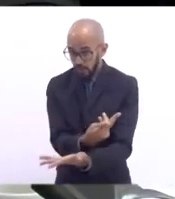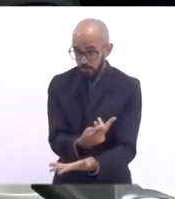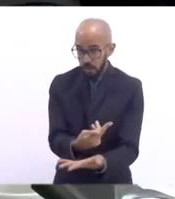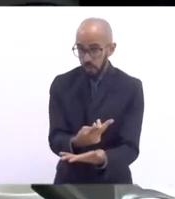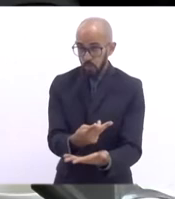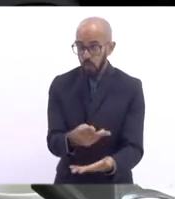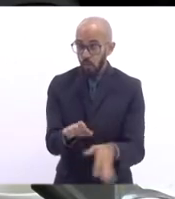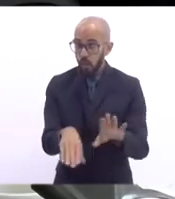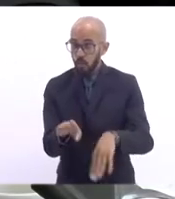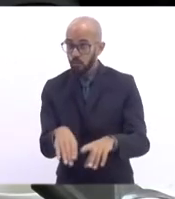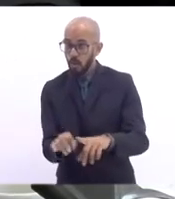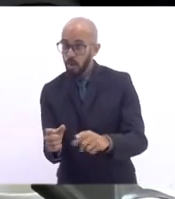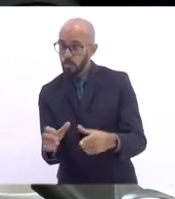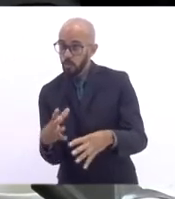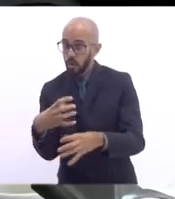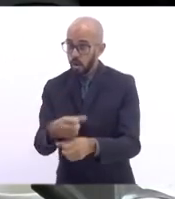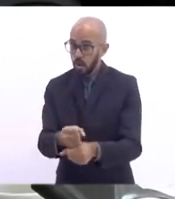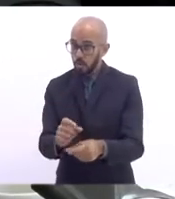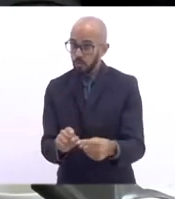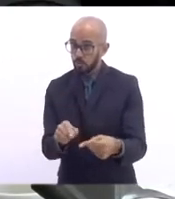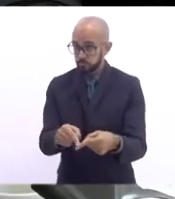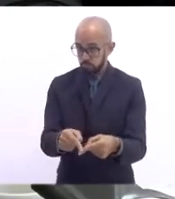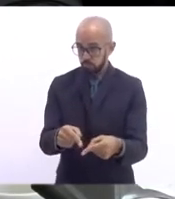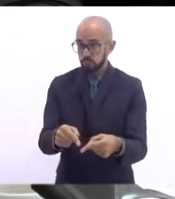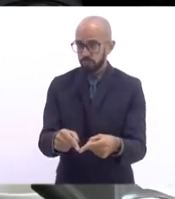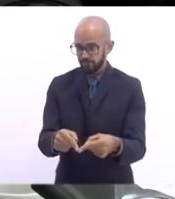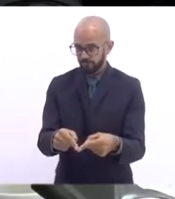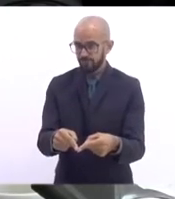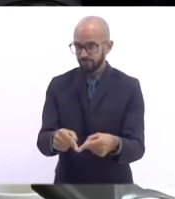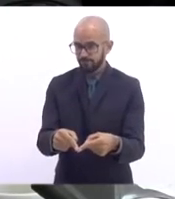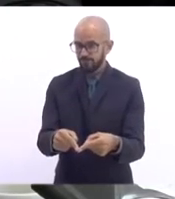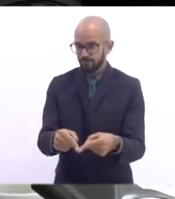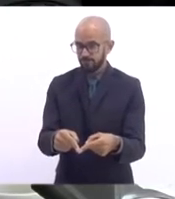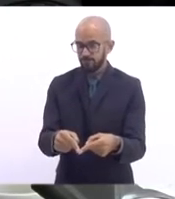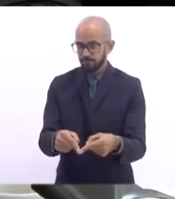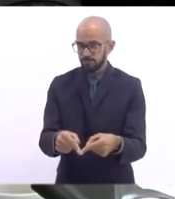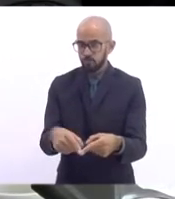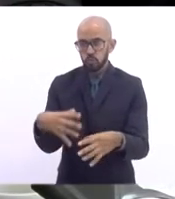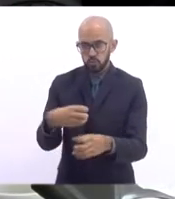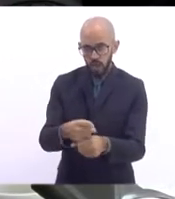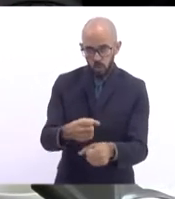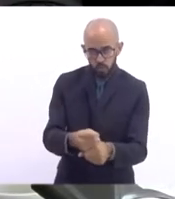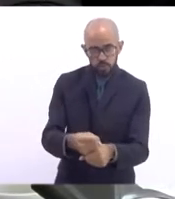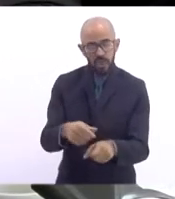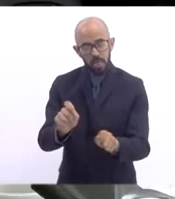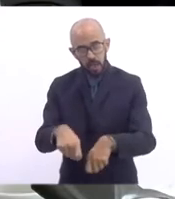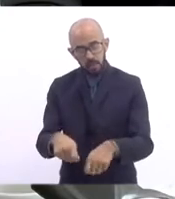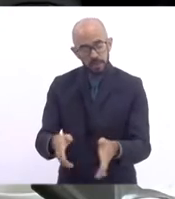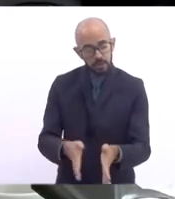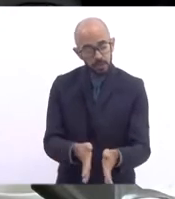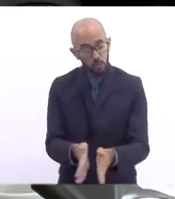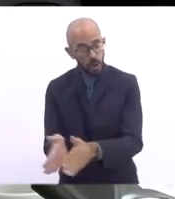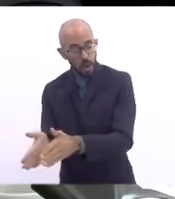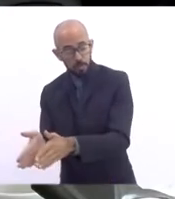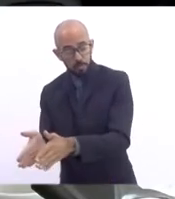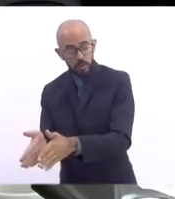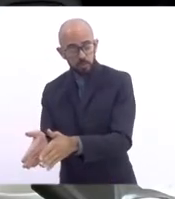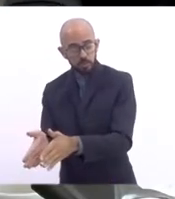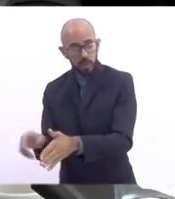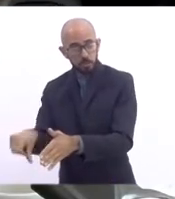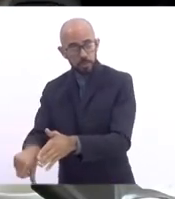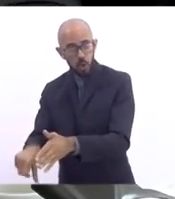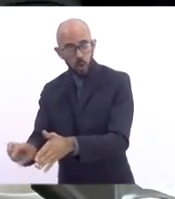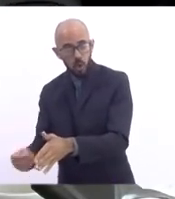projeção conforme as hipóteses Você pode ter um caminho que fique mais insustentável